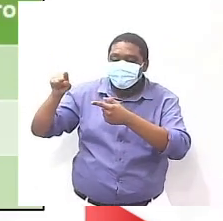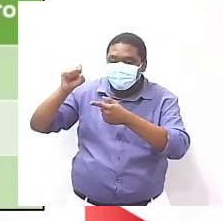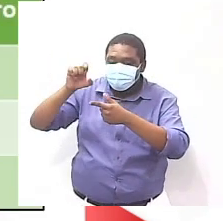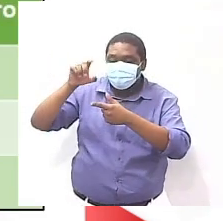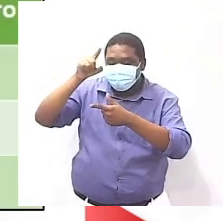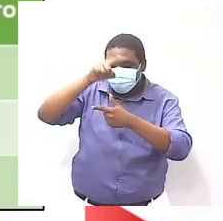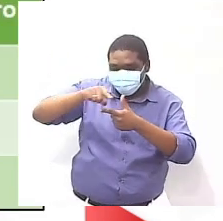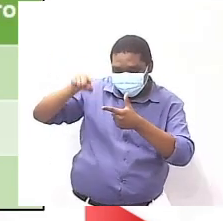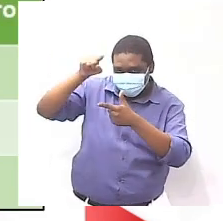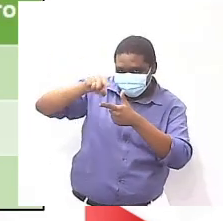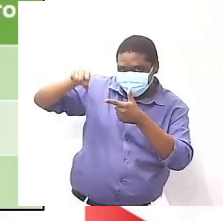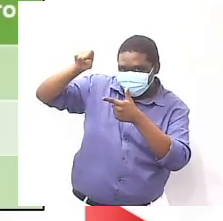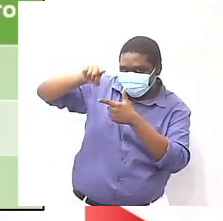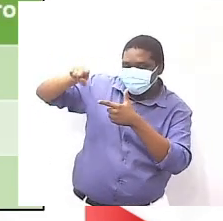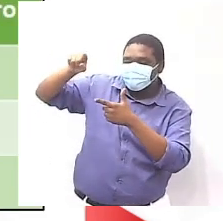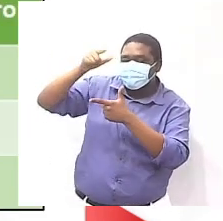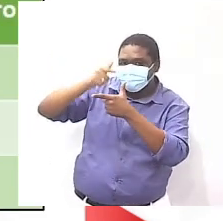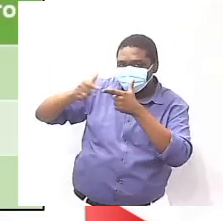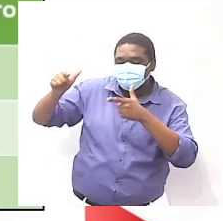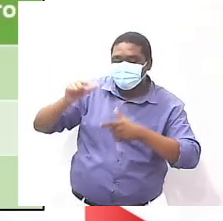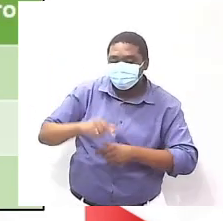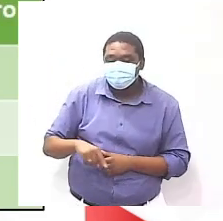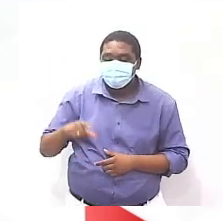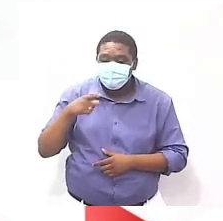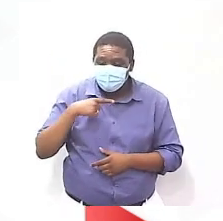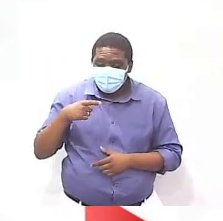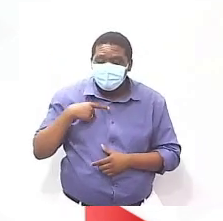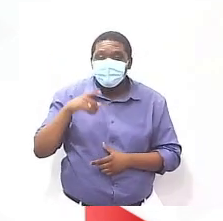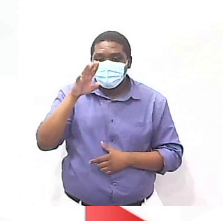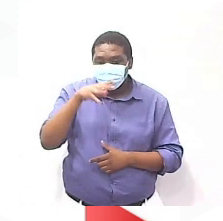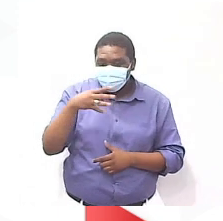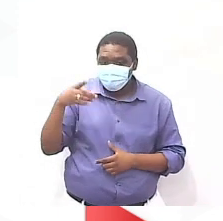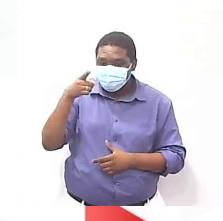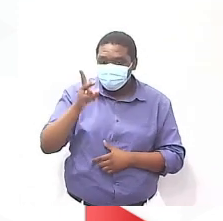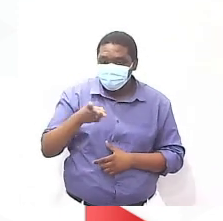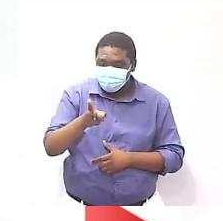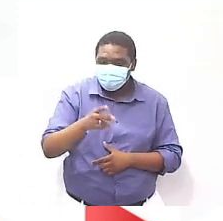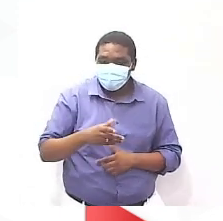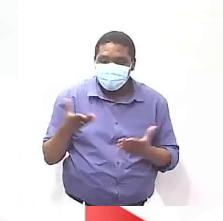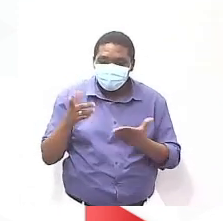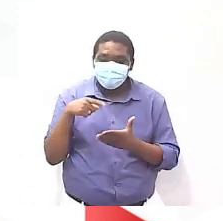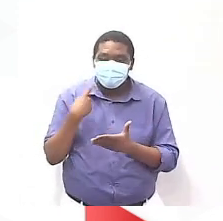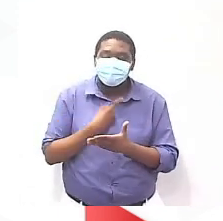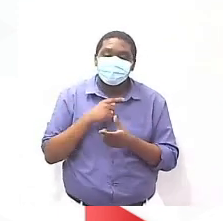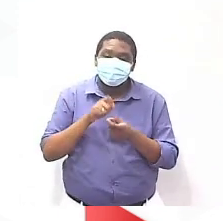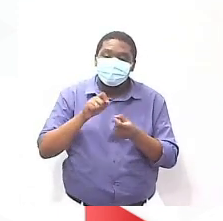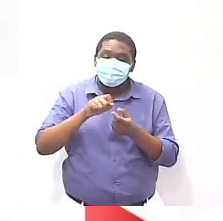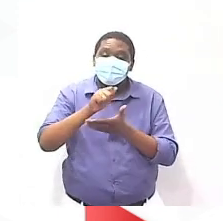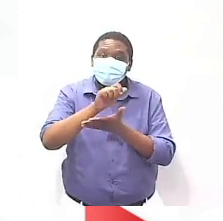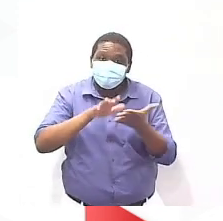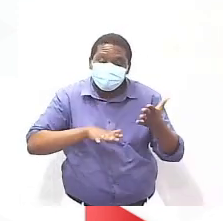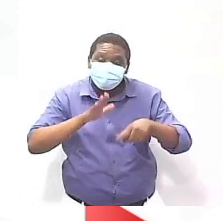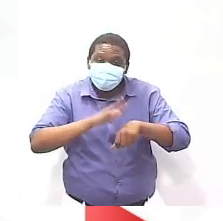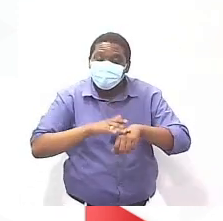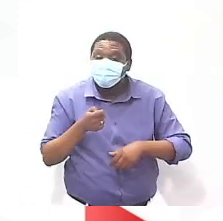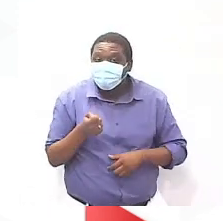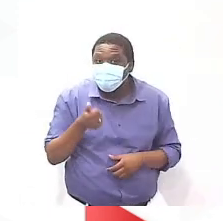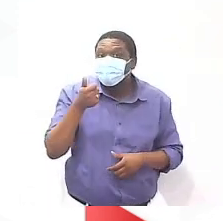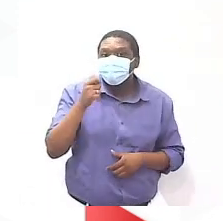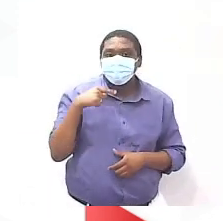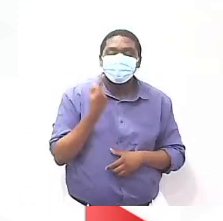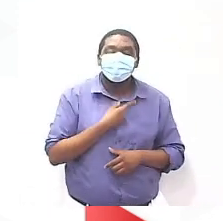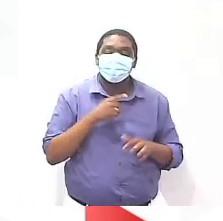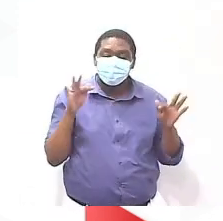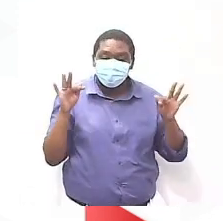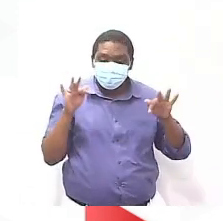10, fechou? E aí tem uma tabelinha para você seguir. Vem comigo agora que a gente vai fazer a atividade, falta pouco tempo para a nossa